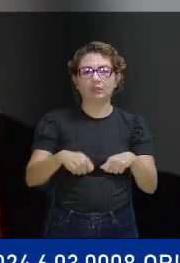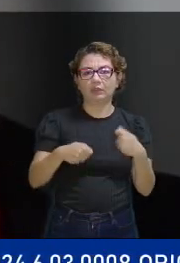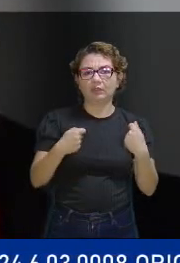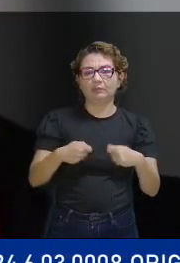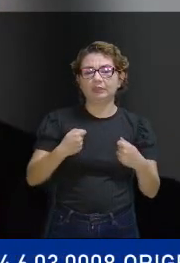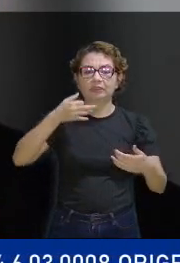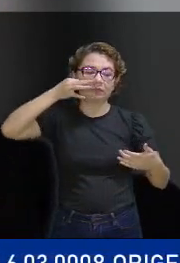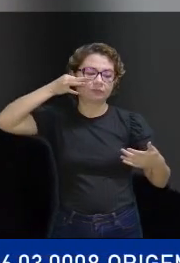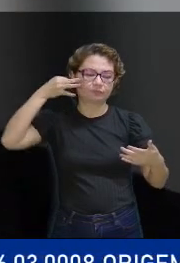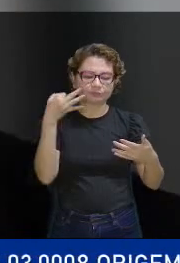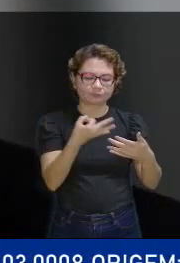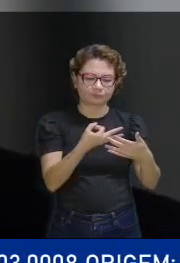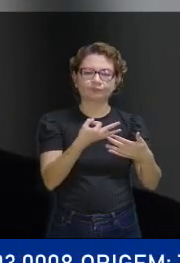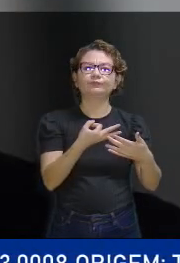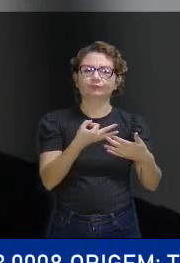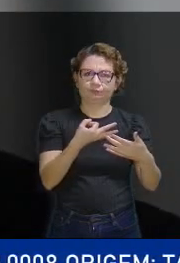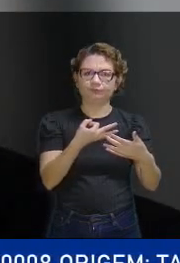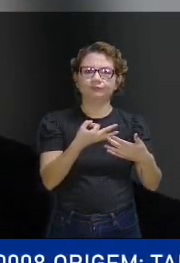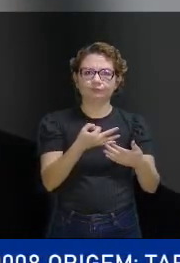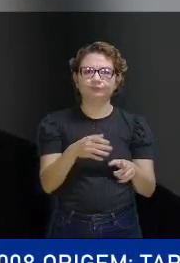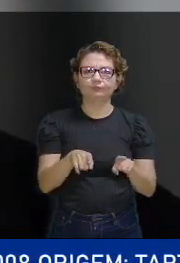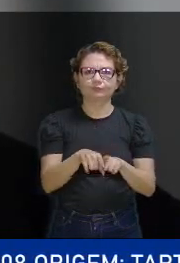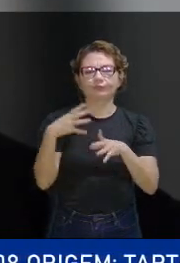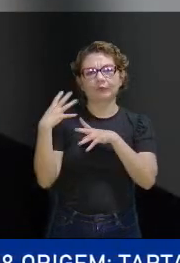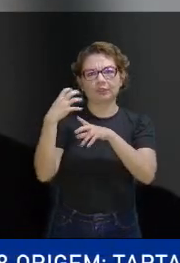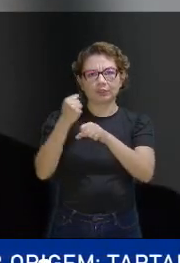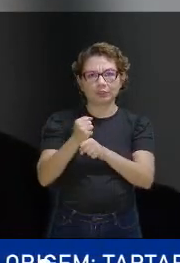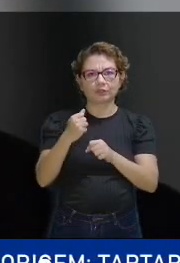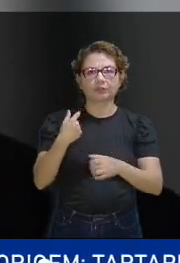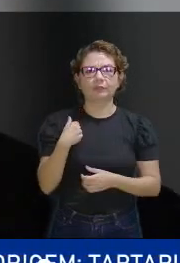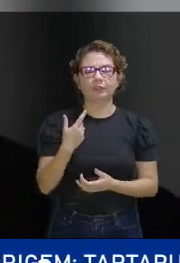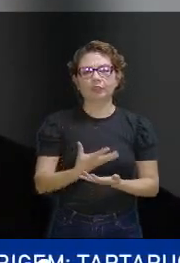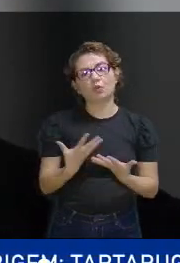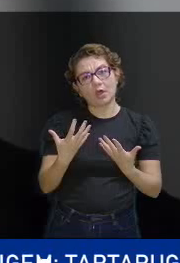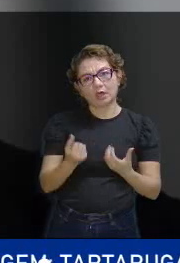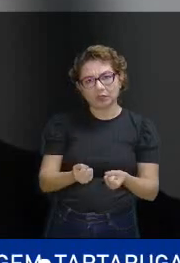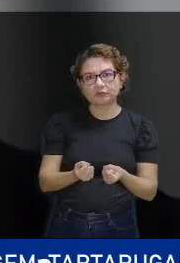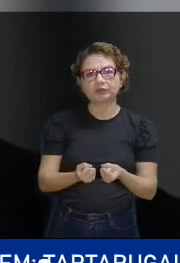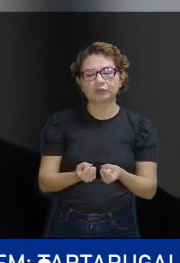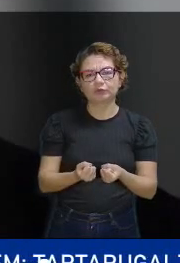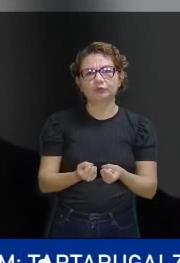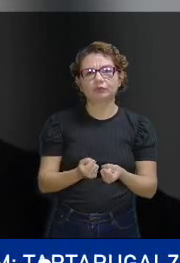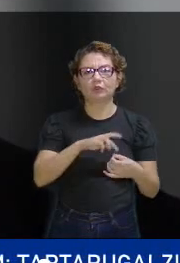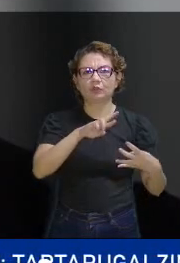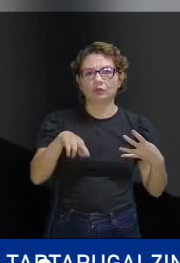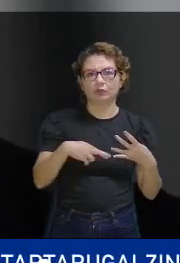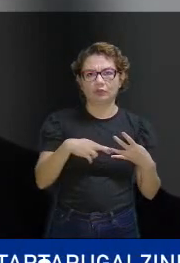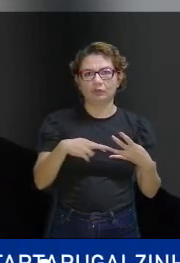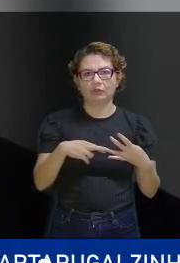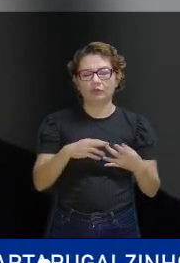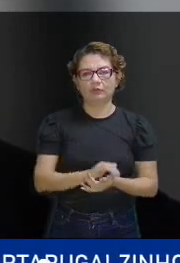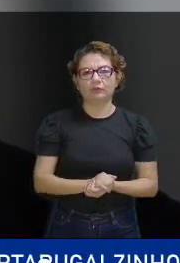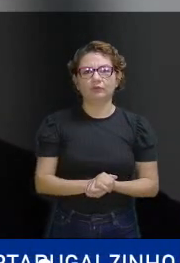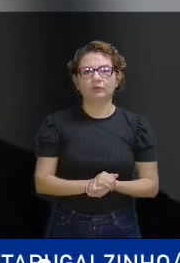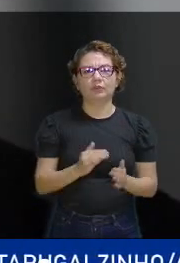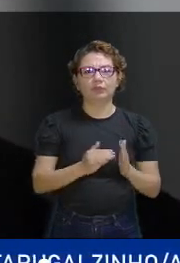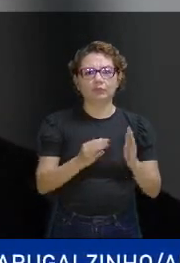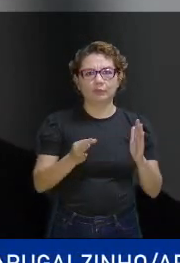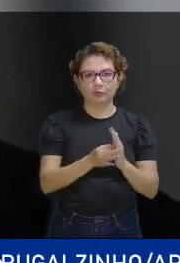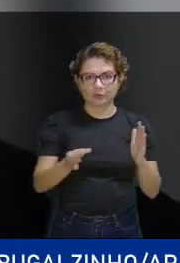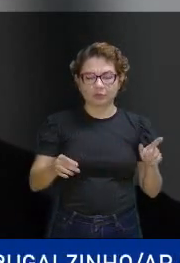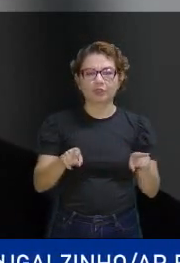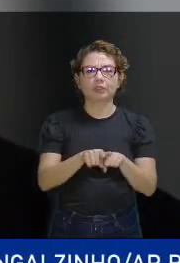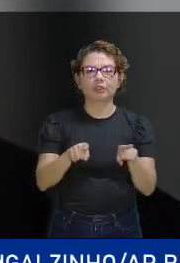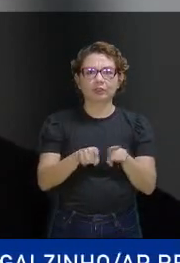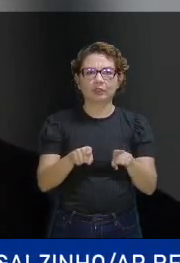devidamente apreciados. Diante disso, senhor presidente, resumidamente, eu acolho a manifestação da Procuradoria Regional Eleitoral e